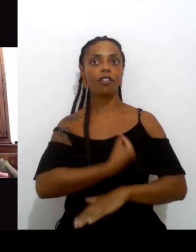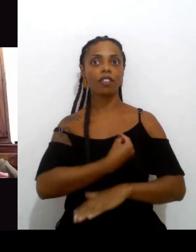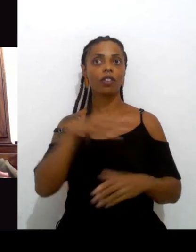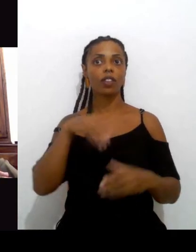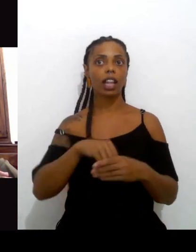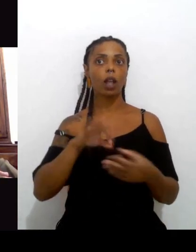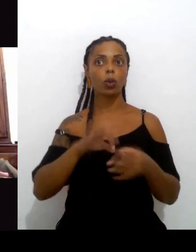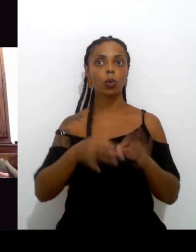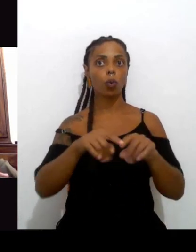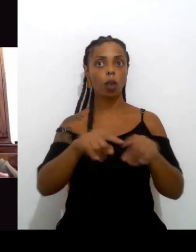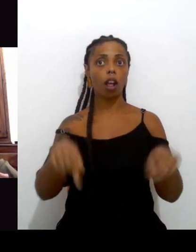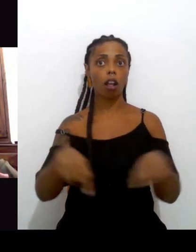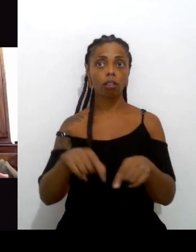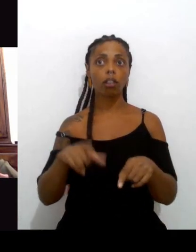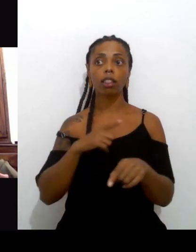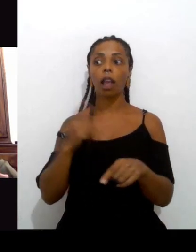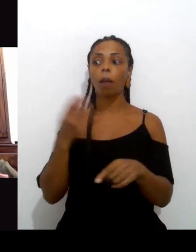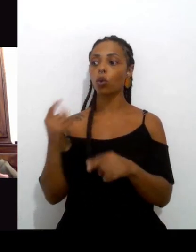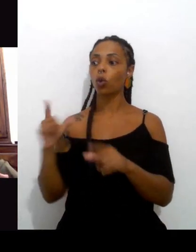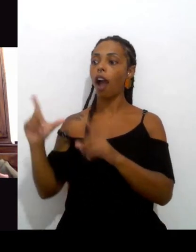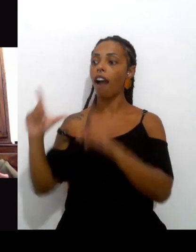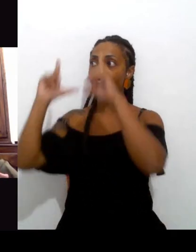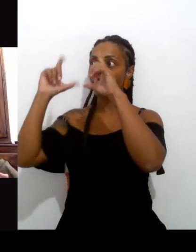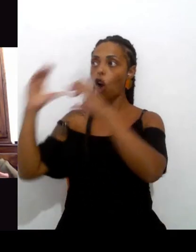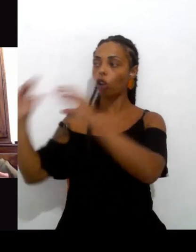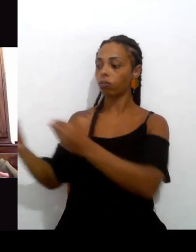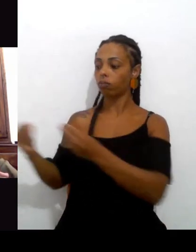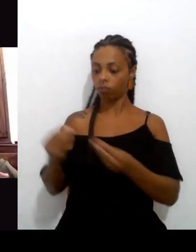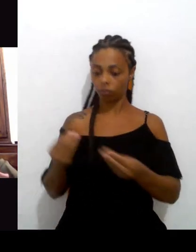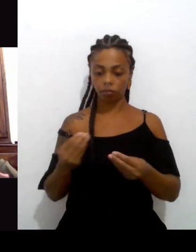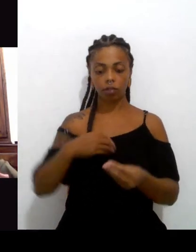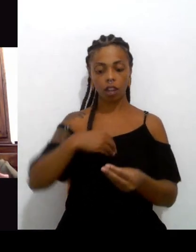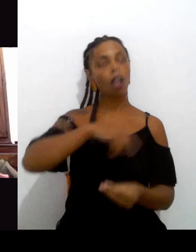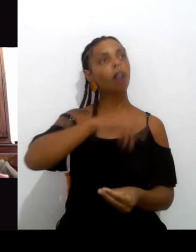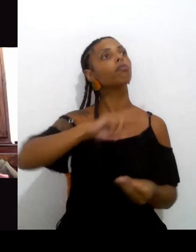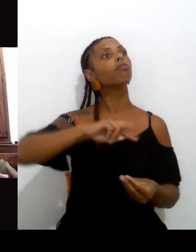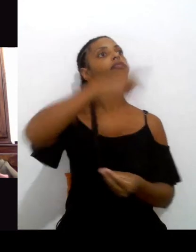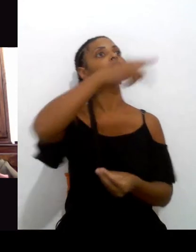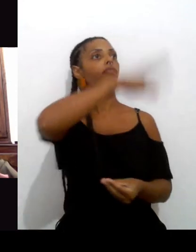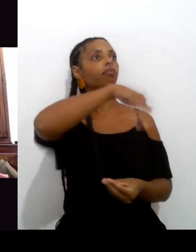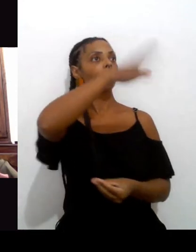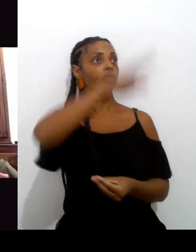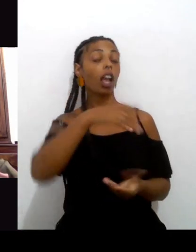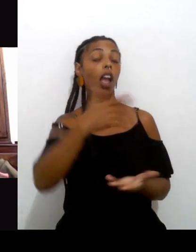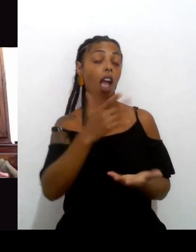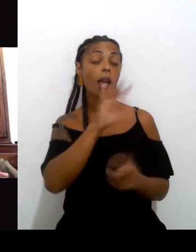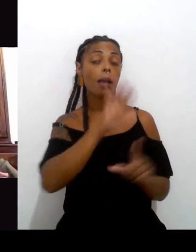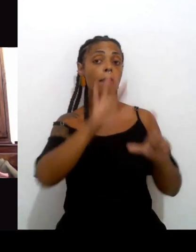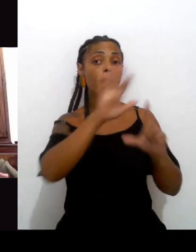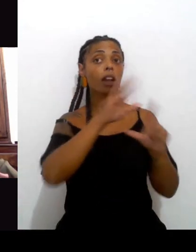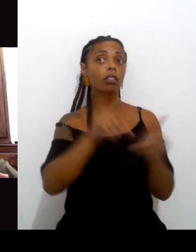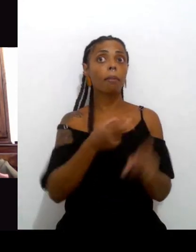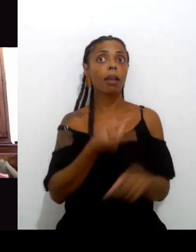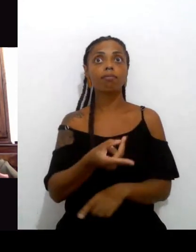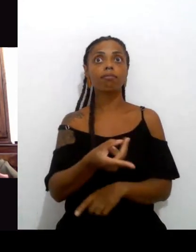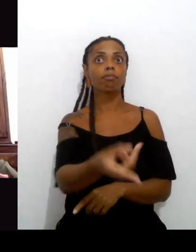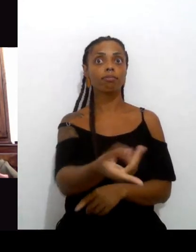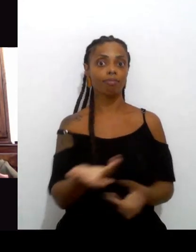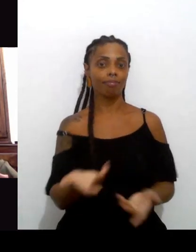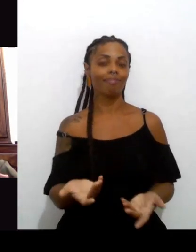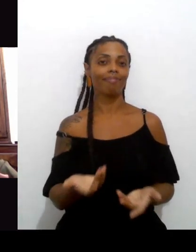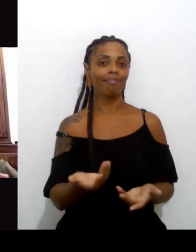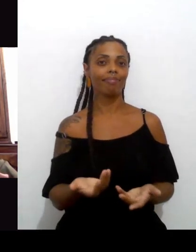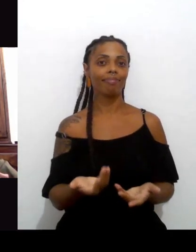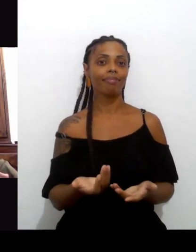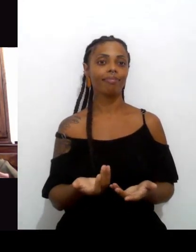partir de fotografia também e imagens que também perduram né então mesmo a